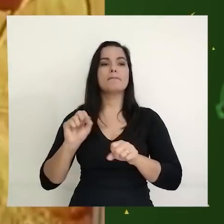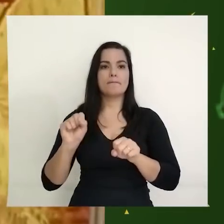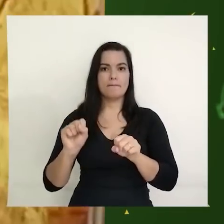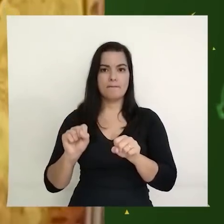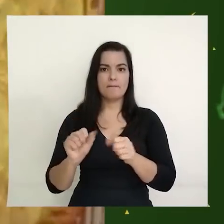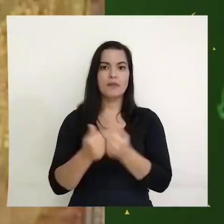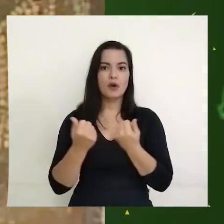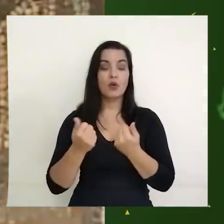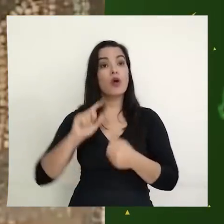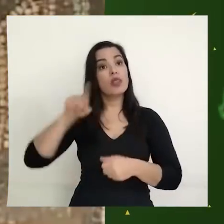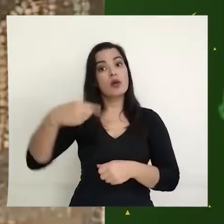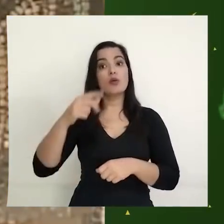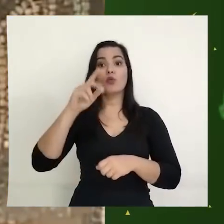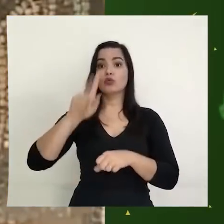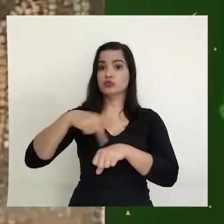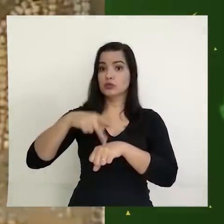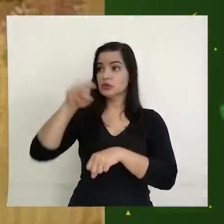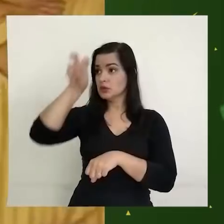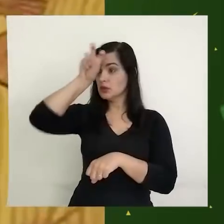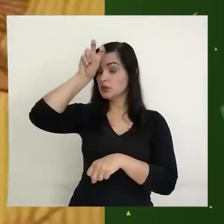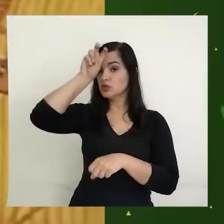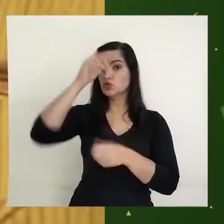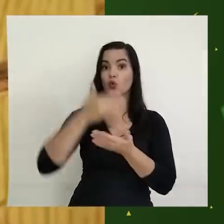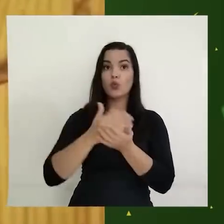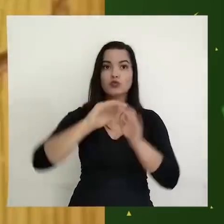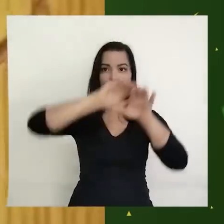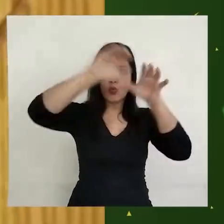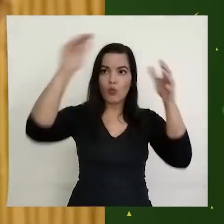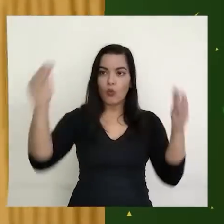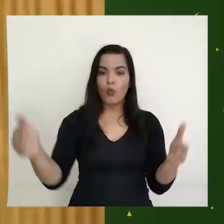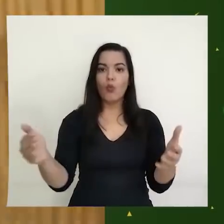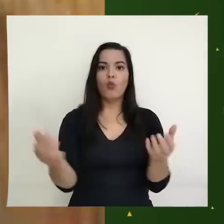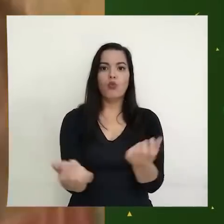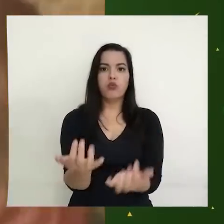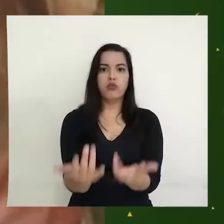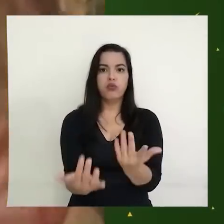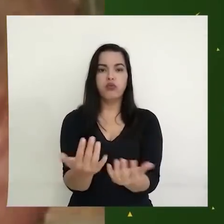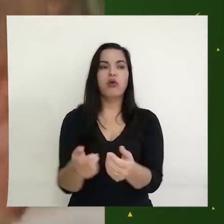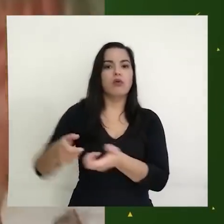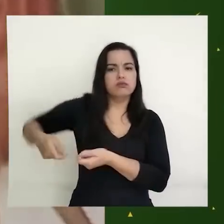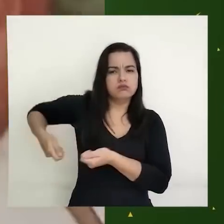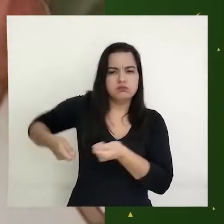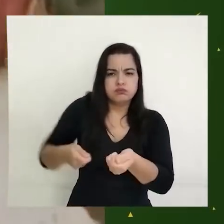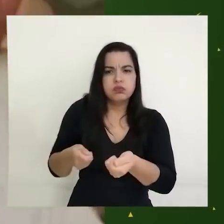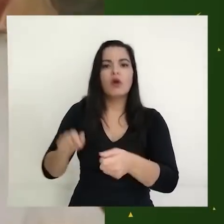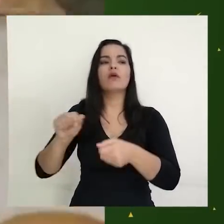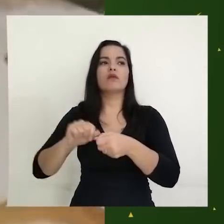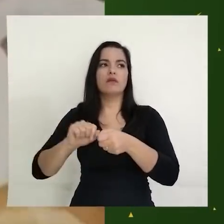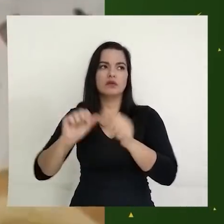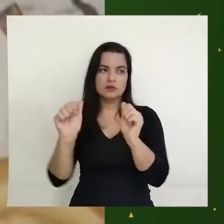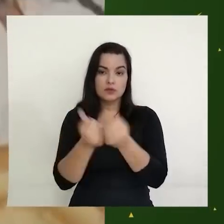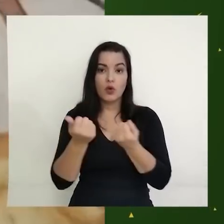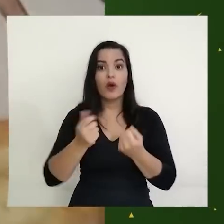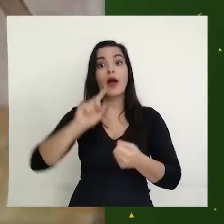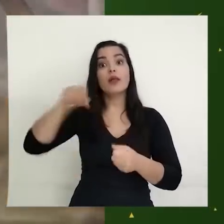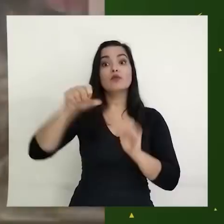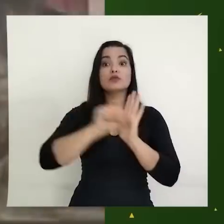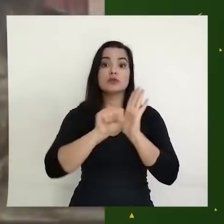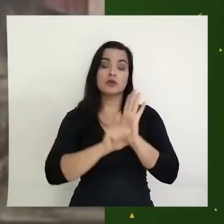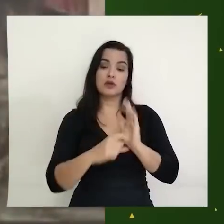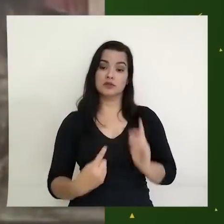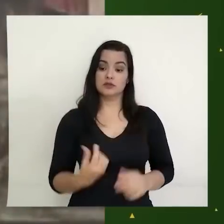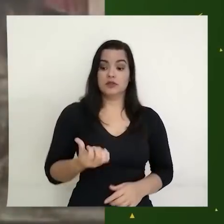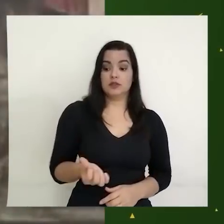egípcios começaram a usar o forno de barro para fazer o pão. No século XVII, os franceses